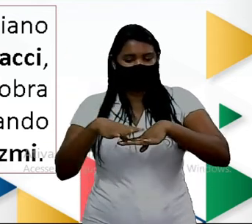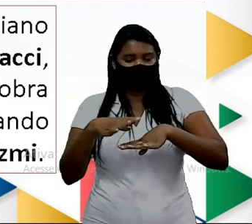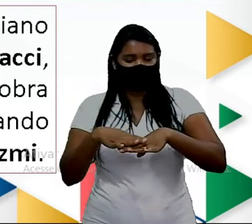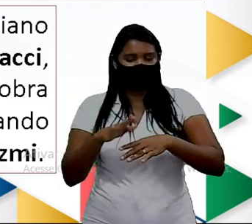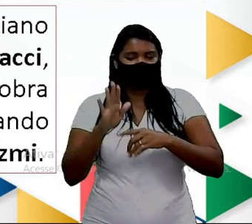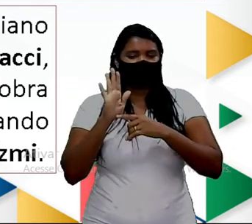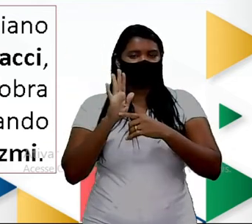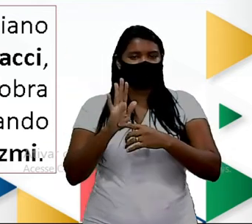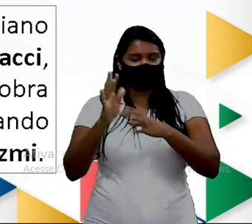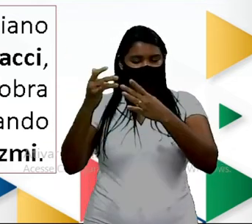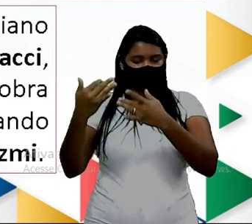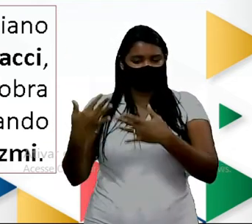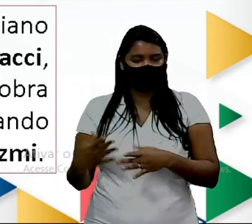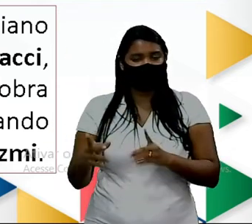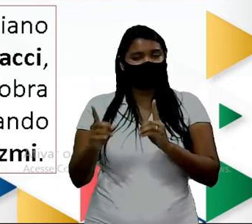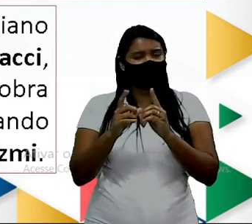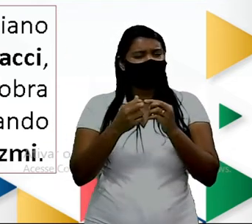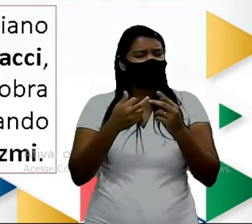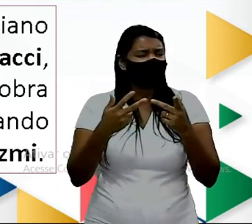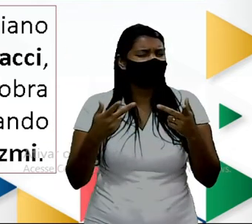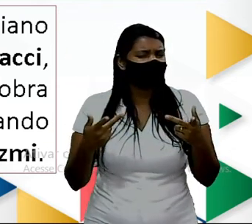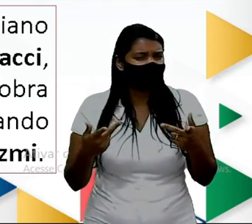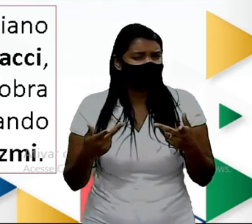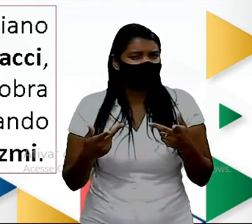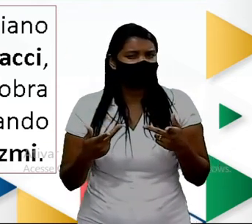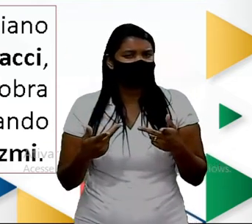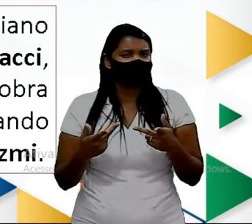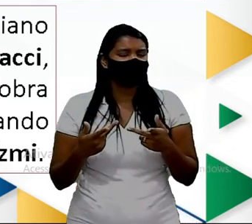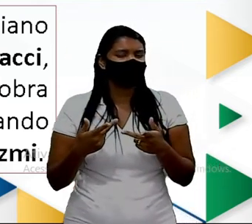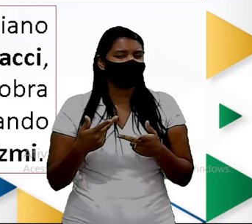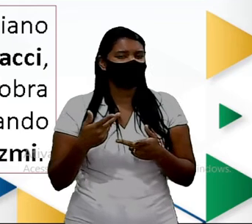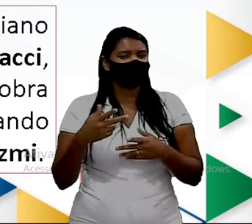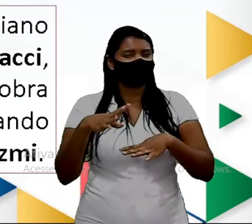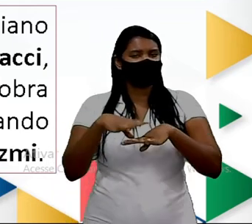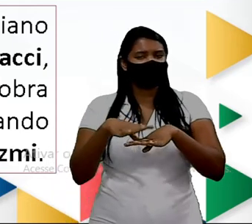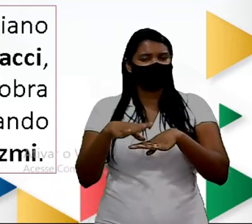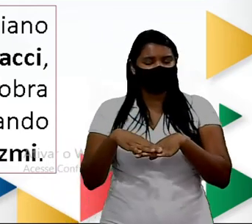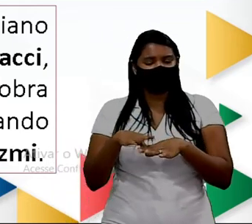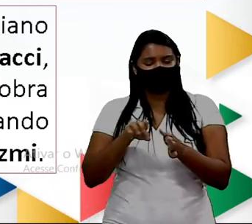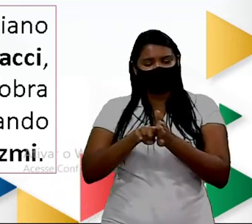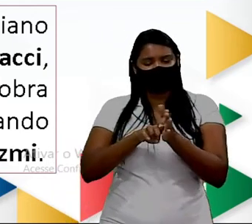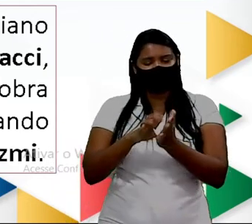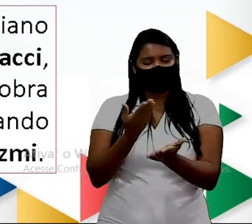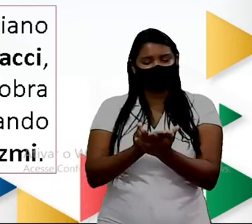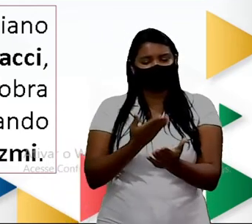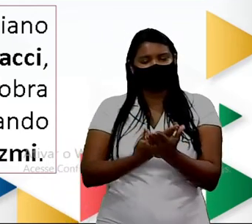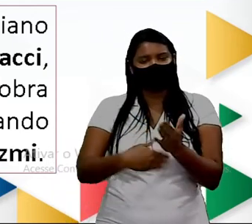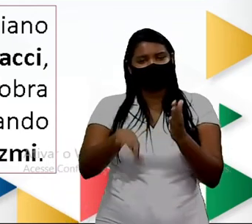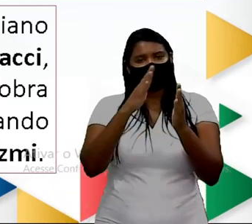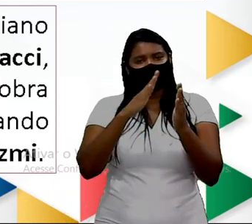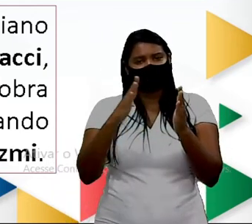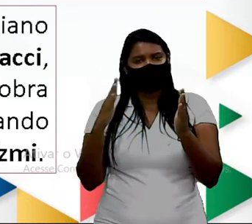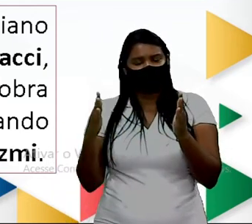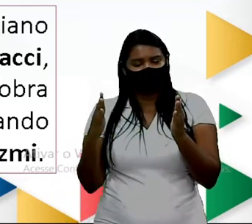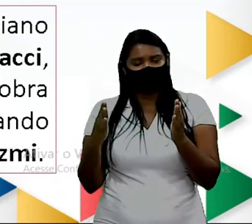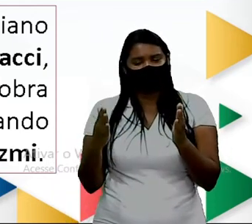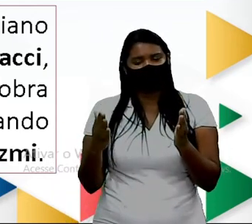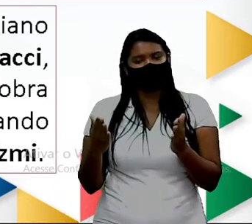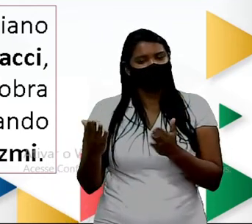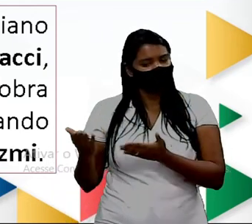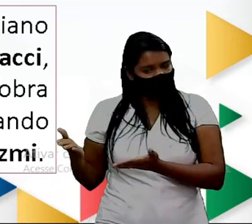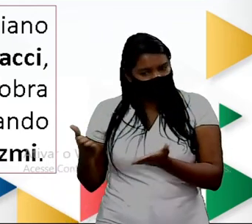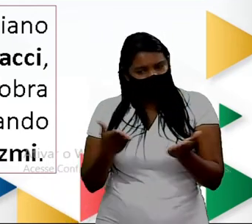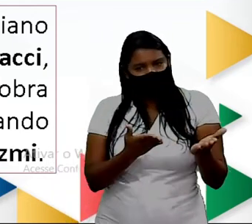à História da Matemática, você vai encontrar muito isso, tá bom? E é interessante dar uma pesquisada lá na biblioteca. Professor, leva aí os alunos